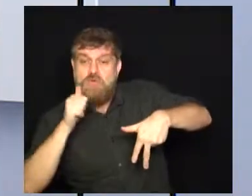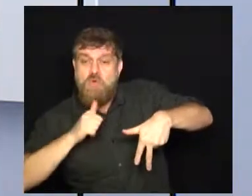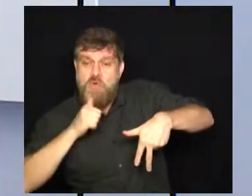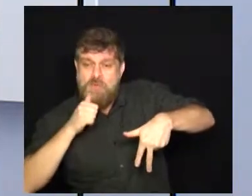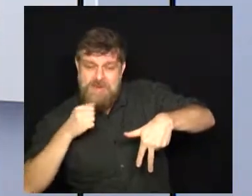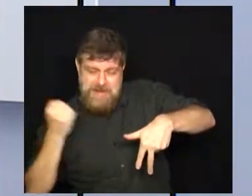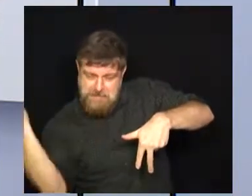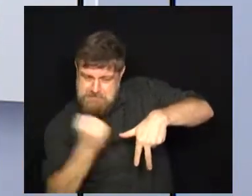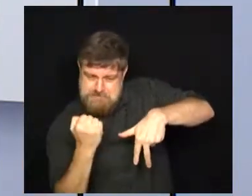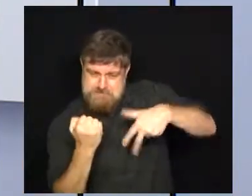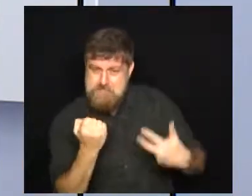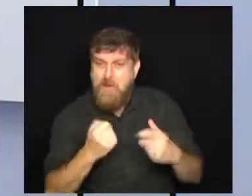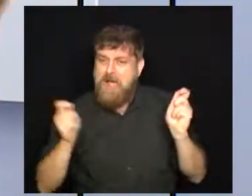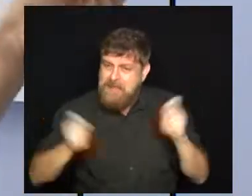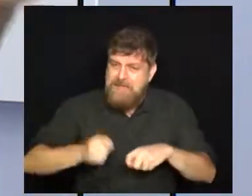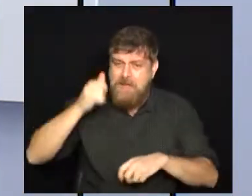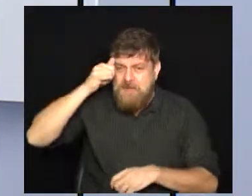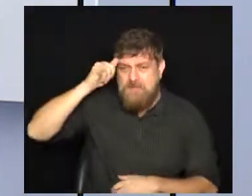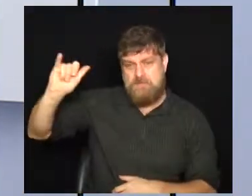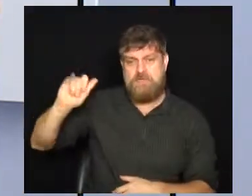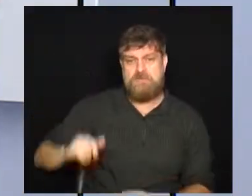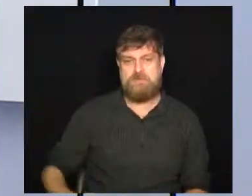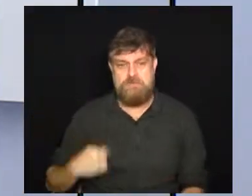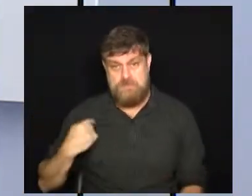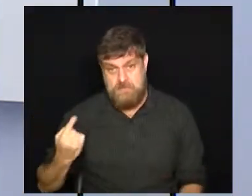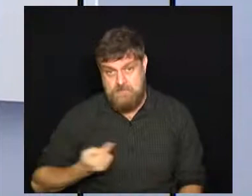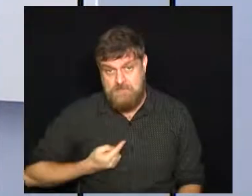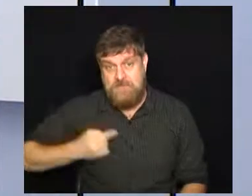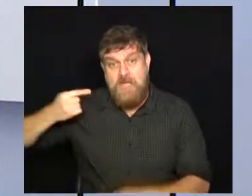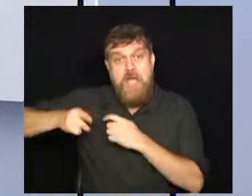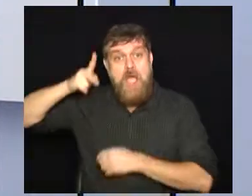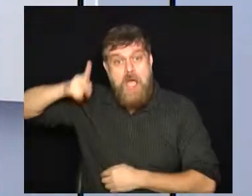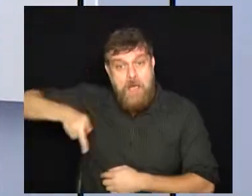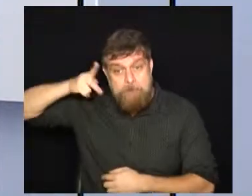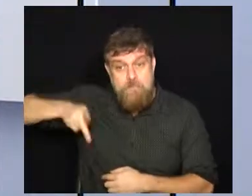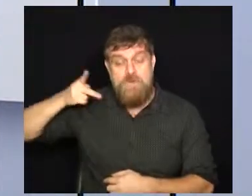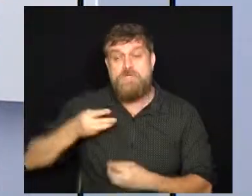você pode evitá-lo. Por isso que a gente precisa de políticas de